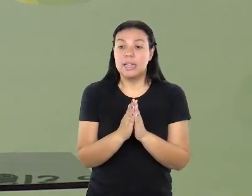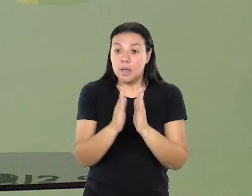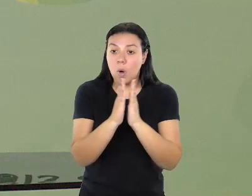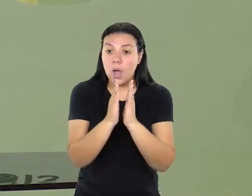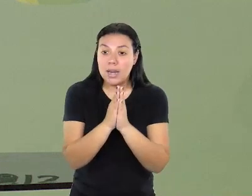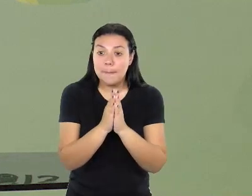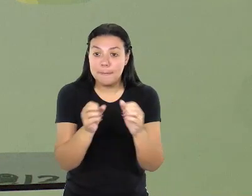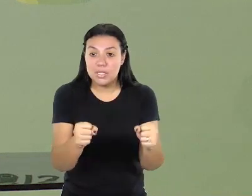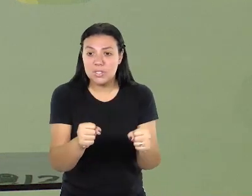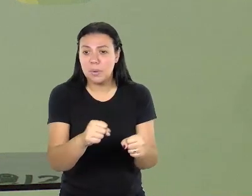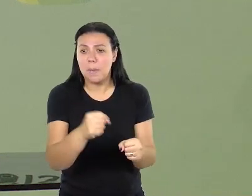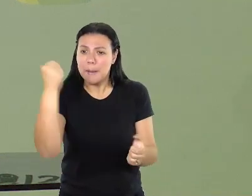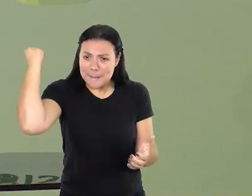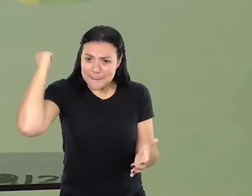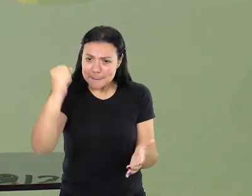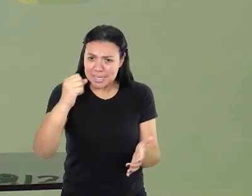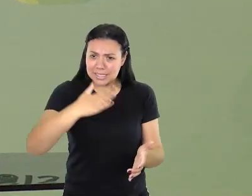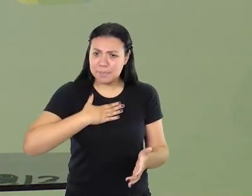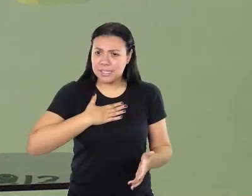dele.